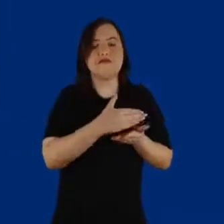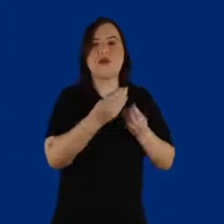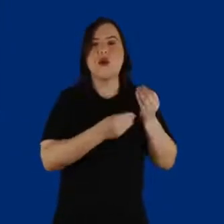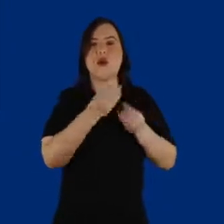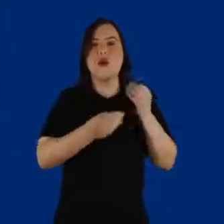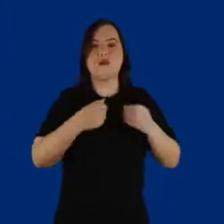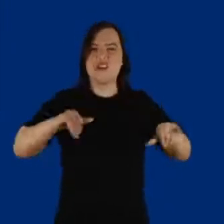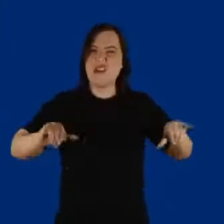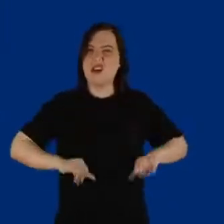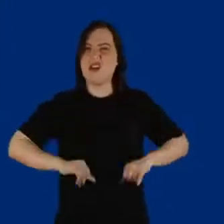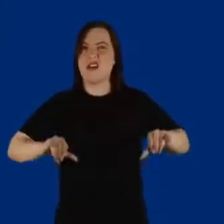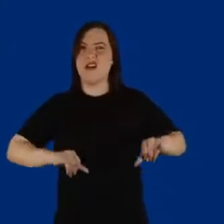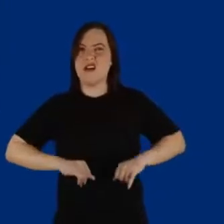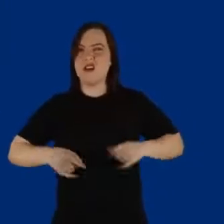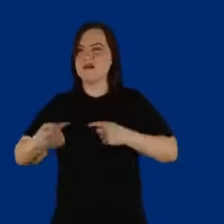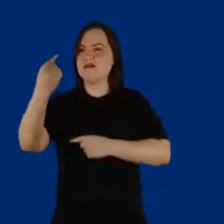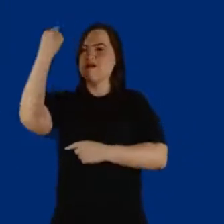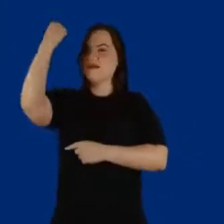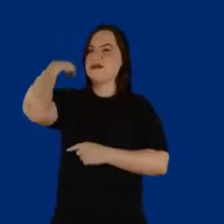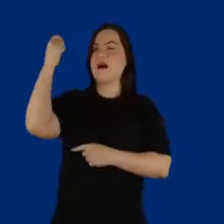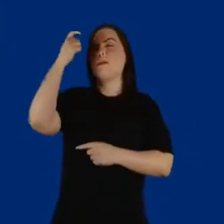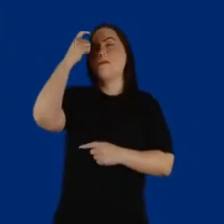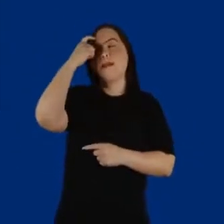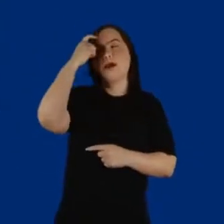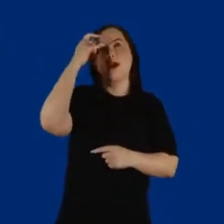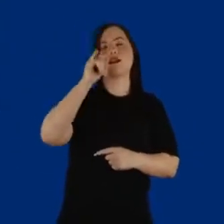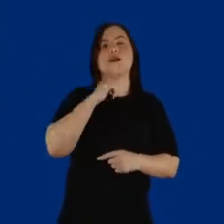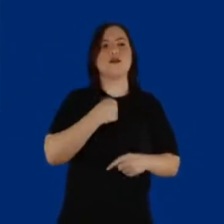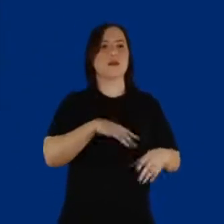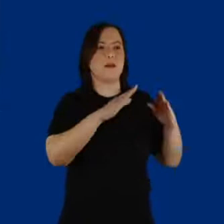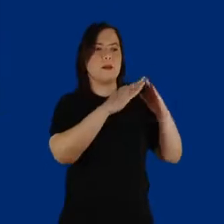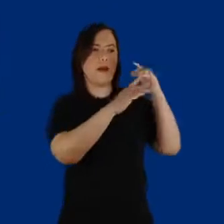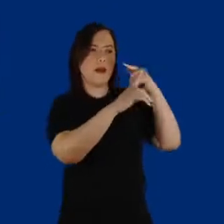muito sofrimento. Se você pensar como